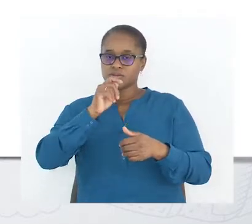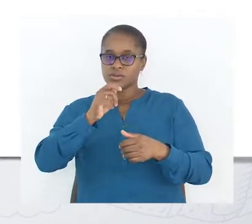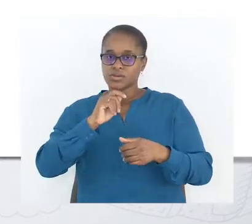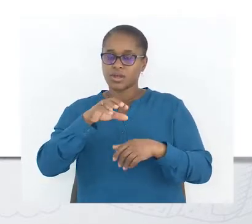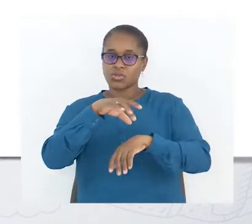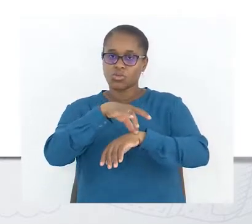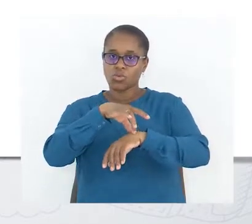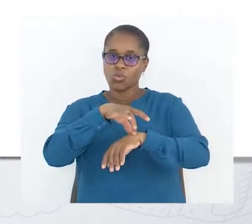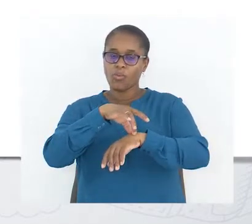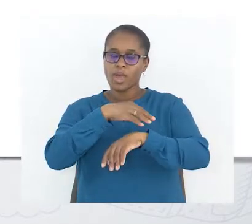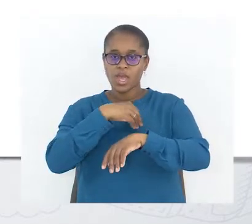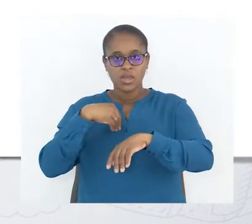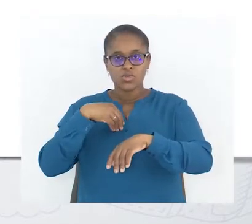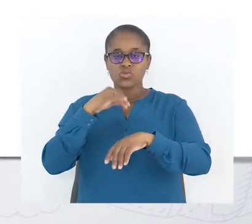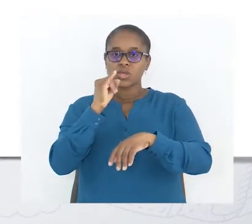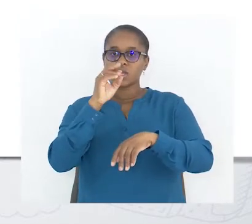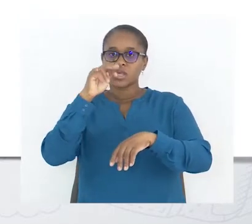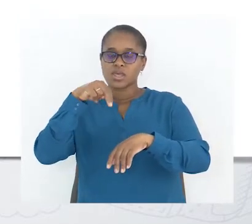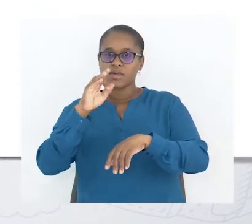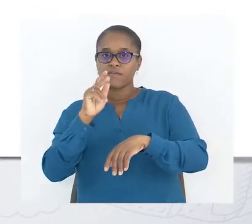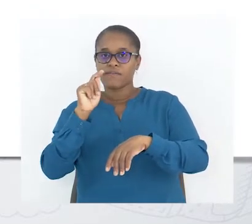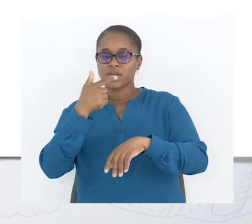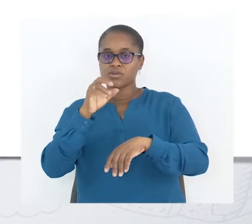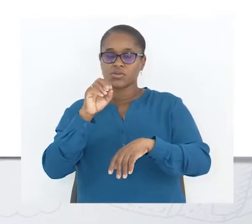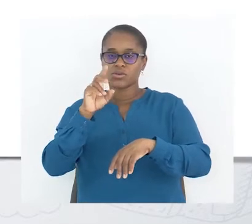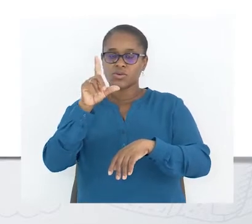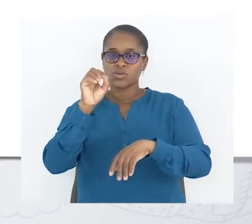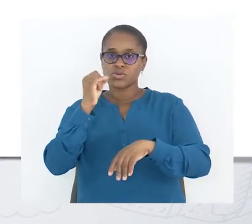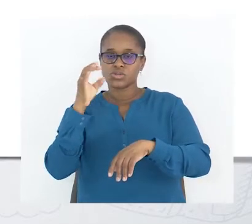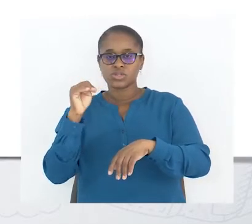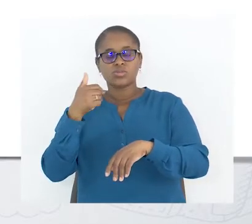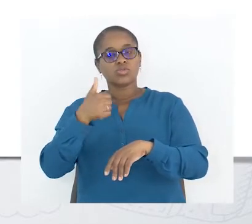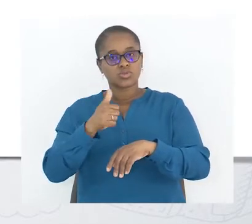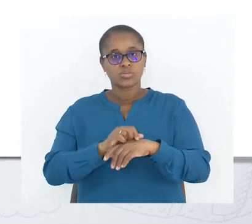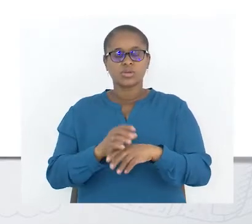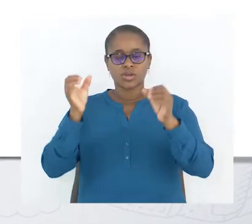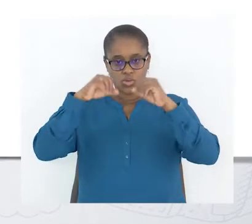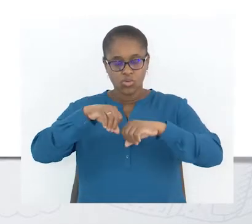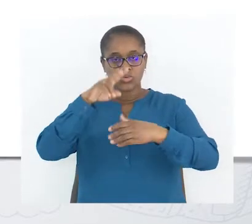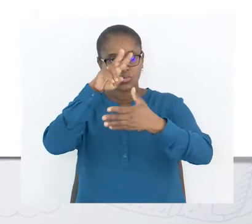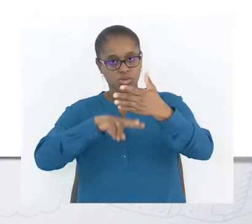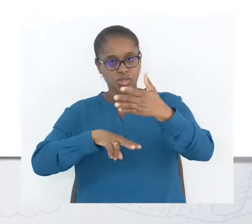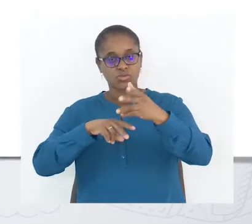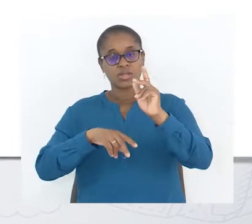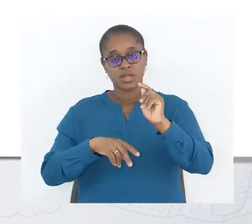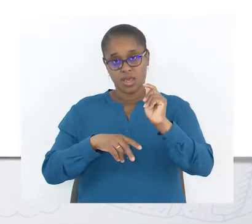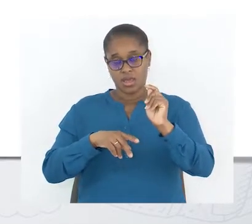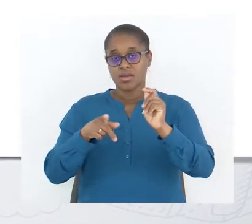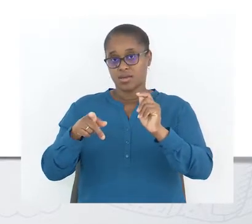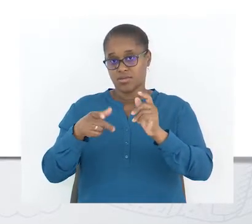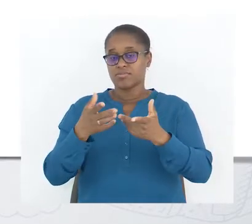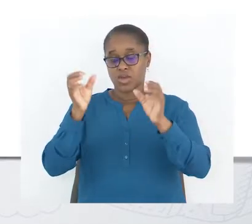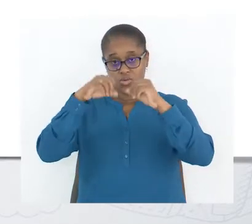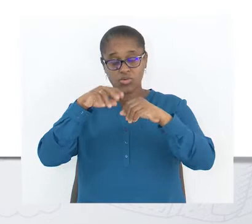médico infectologista. Muito bem. Depois, de acordo com o texto, na linha E, neste caso, de acordo com o